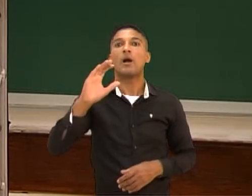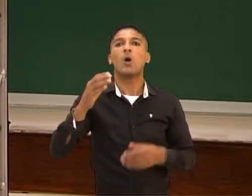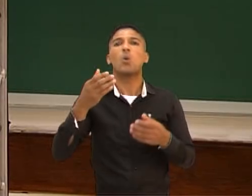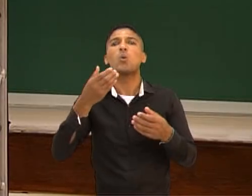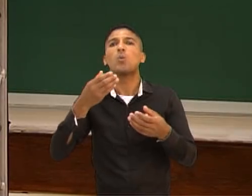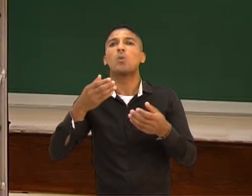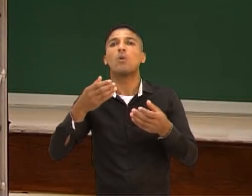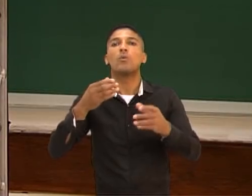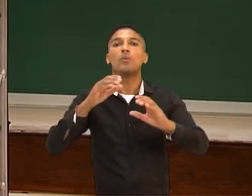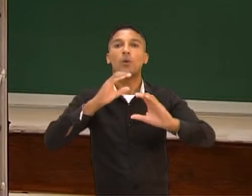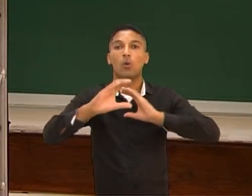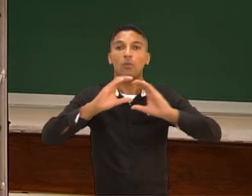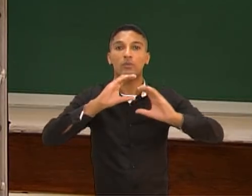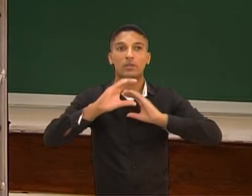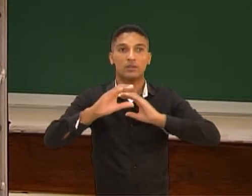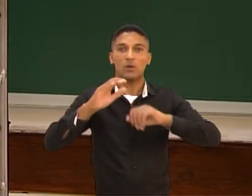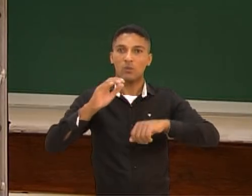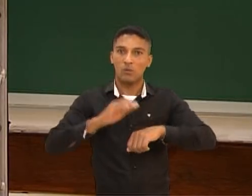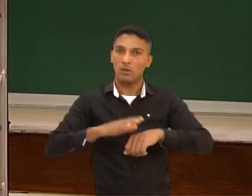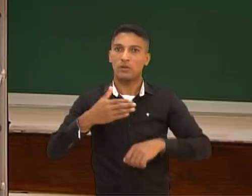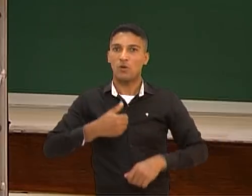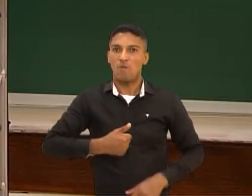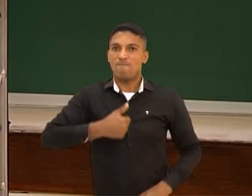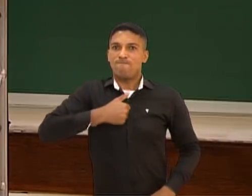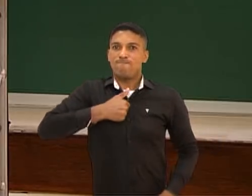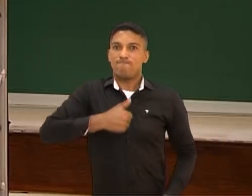de ser informativo? Não, não, porque se a gente